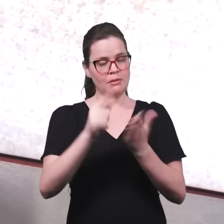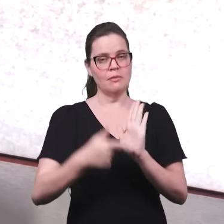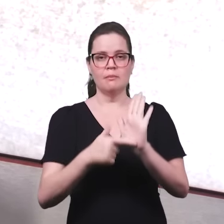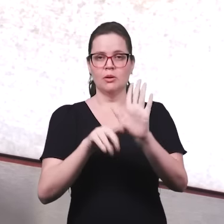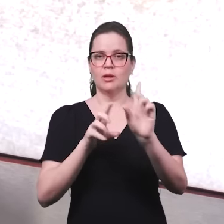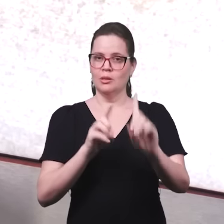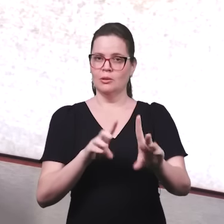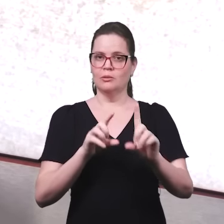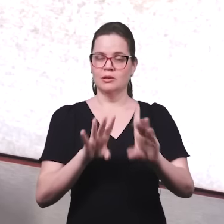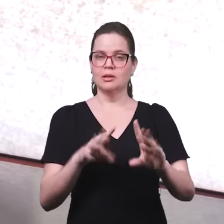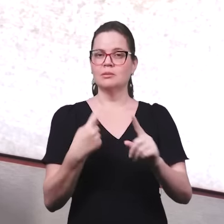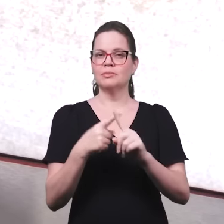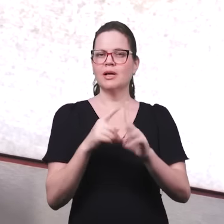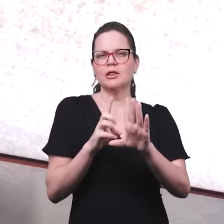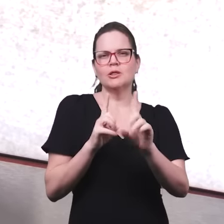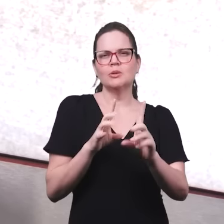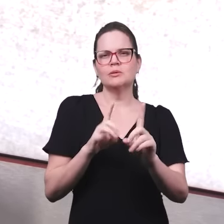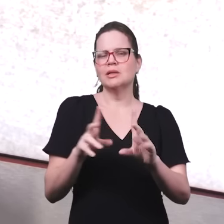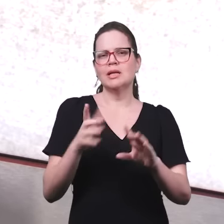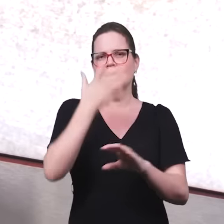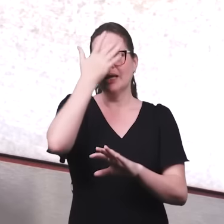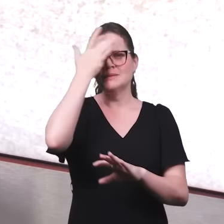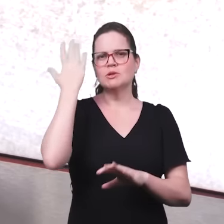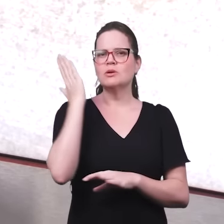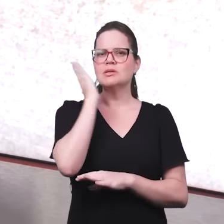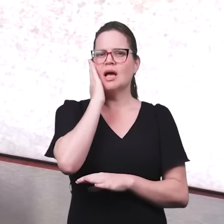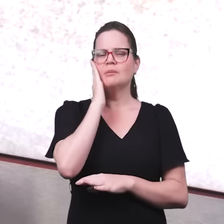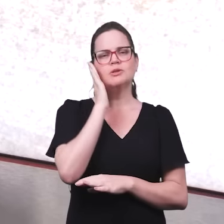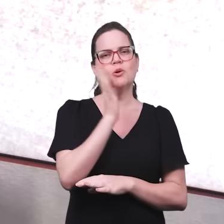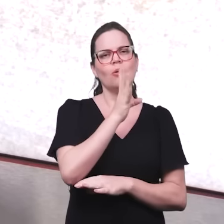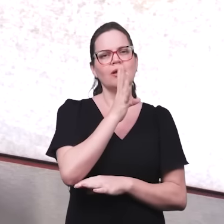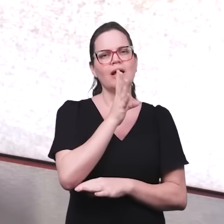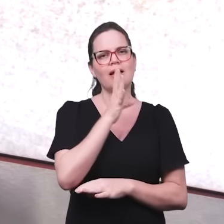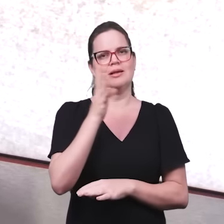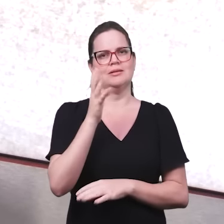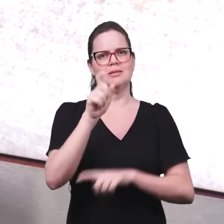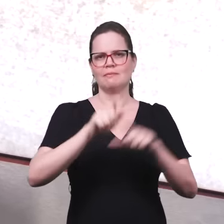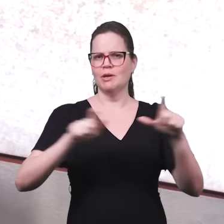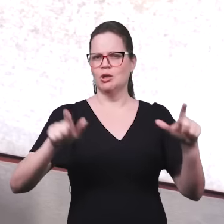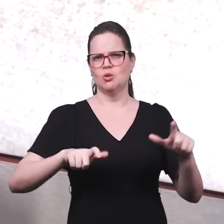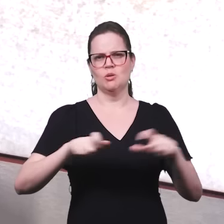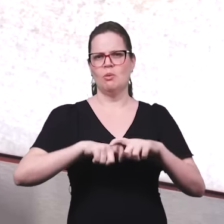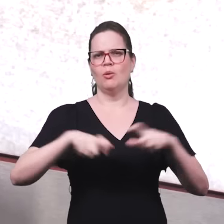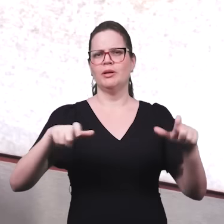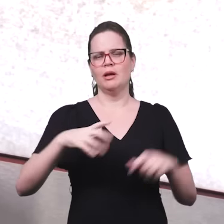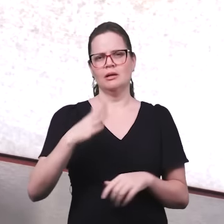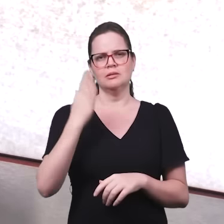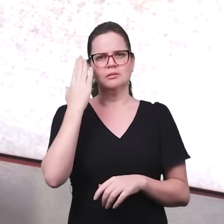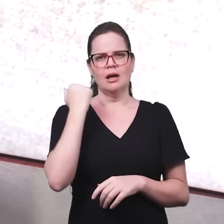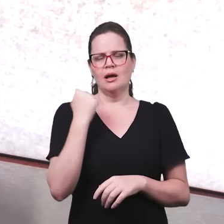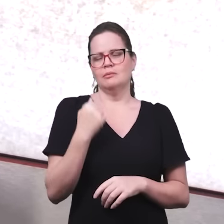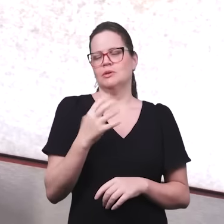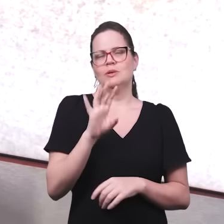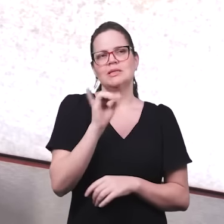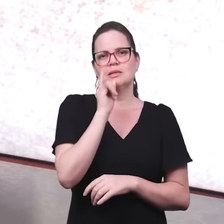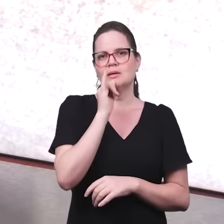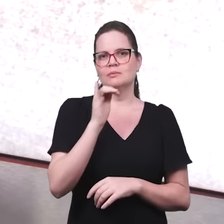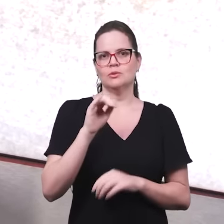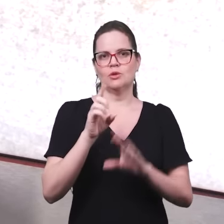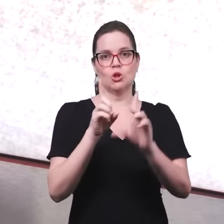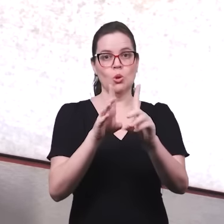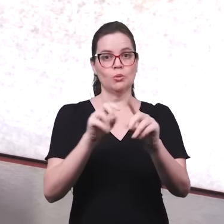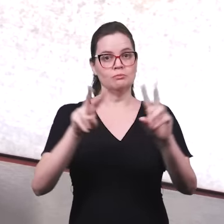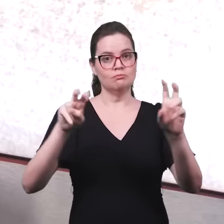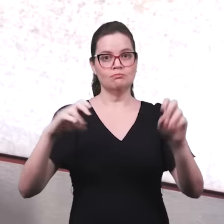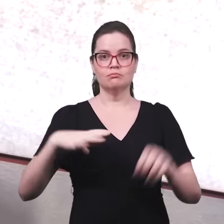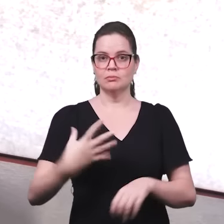bíblicas, e aquelas que são as doutrinas mais comuns, ou comuns no sentido de mais conhecidas, né? Como é o caso, por exemplo, a doutrina de